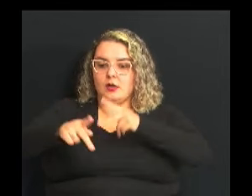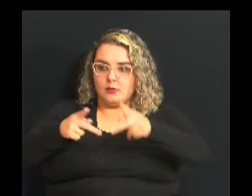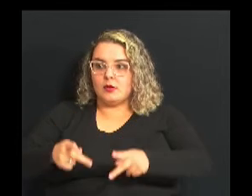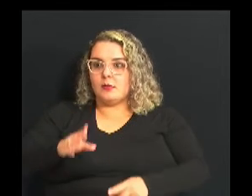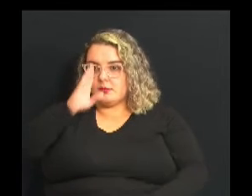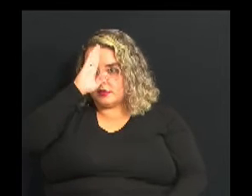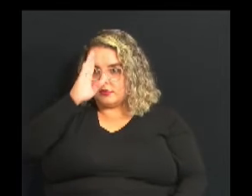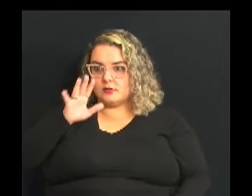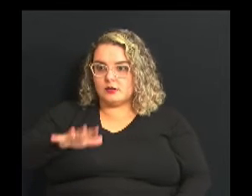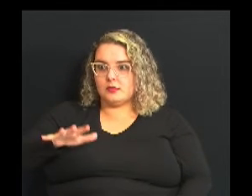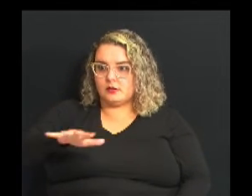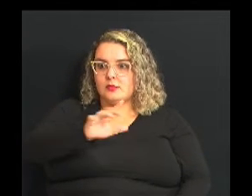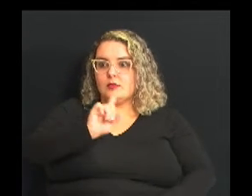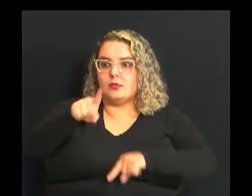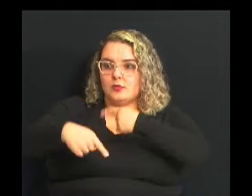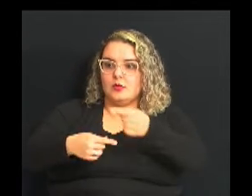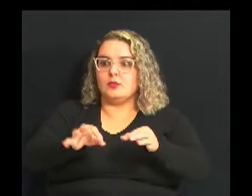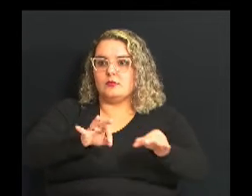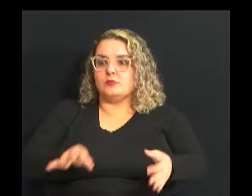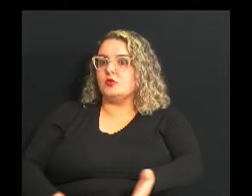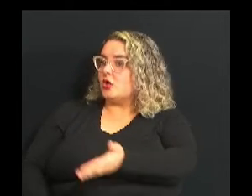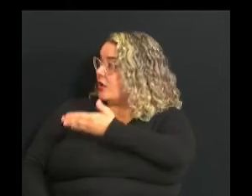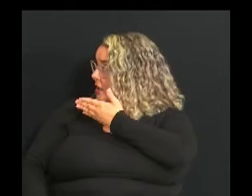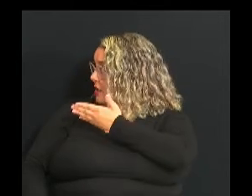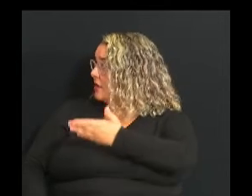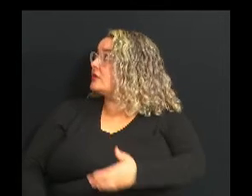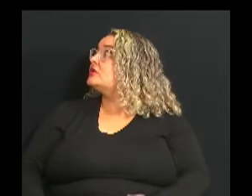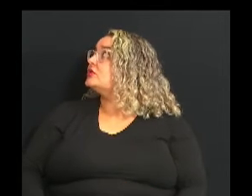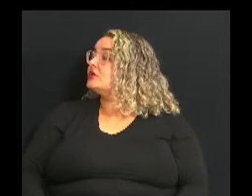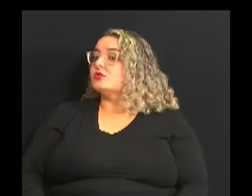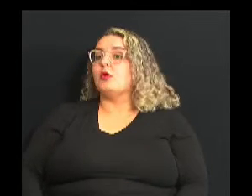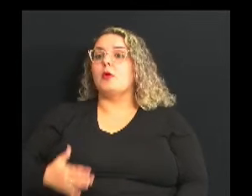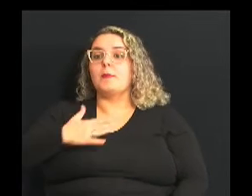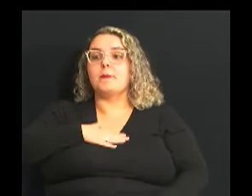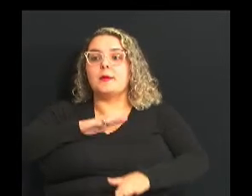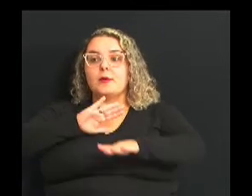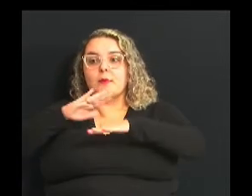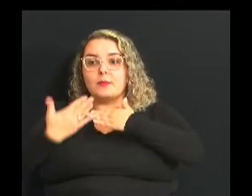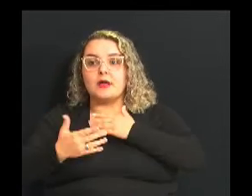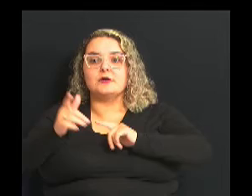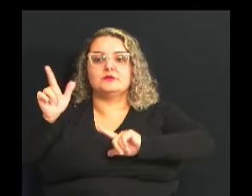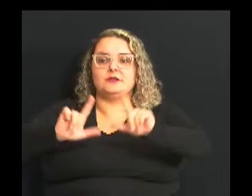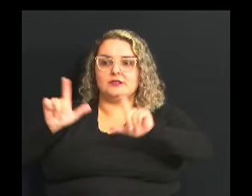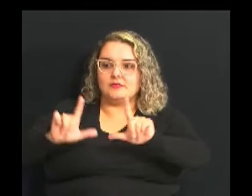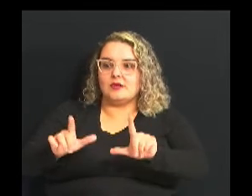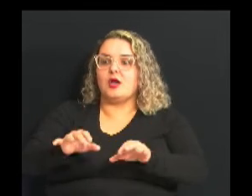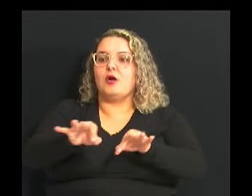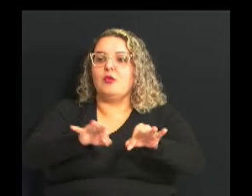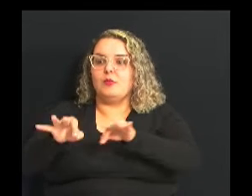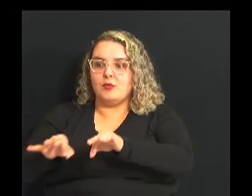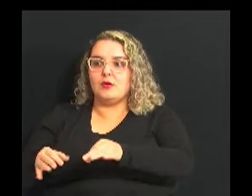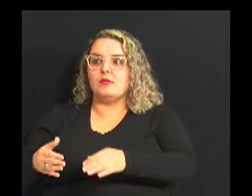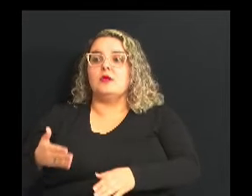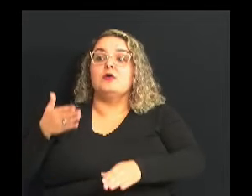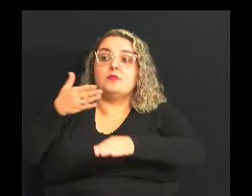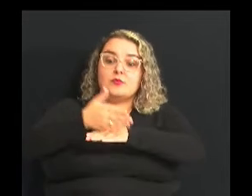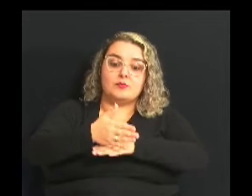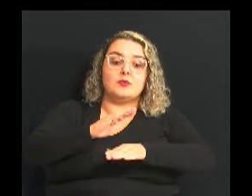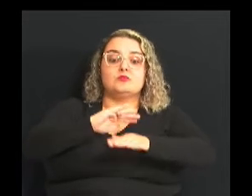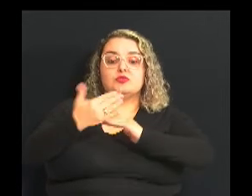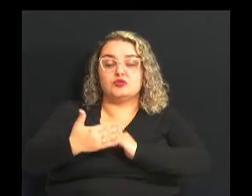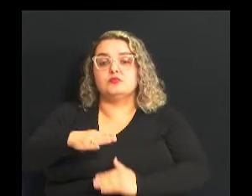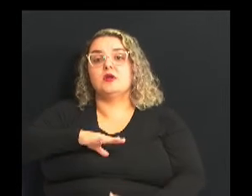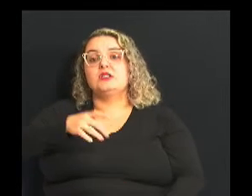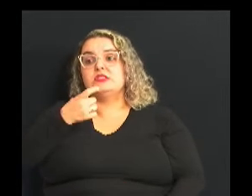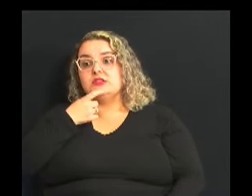região, outro programa nosso, que é esse aqui, que é um programa que chama Meu Bairro na TV, é um programa que nós vamos até os bairros de Campinas para